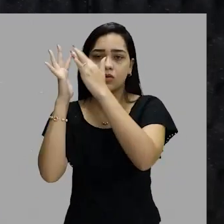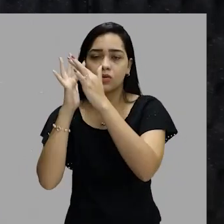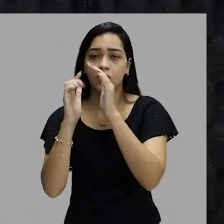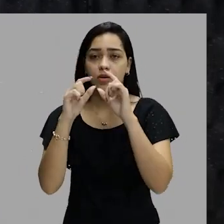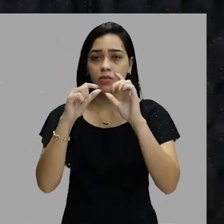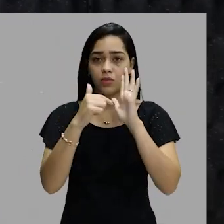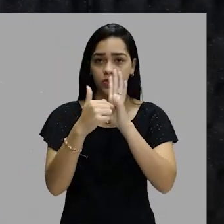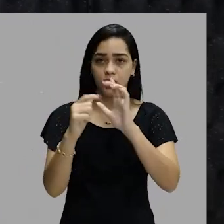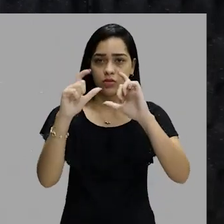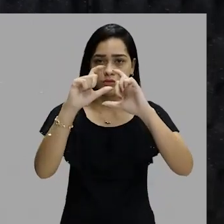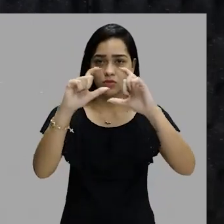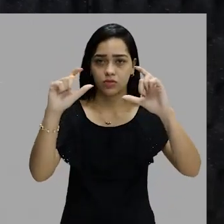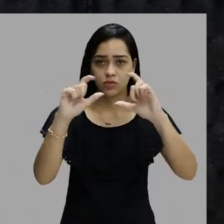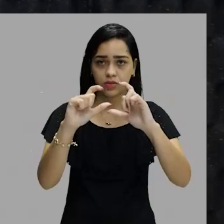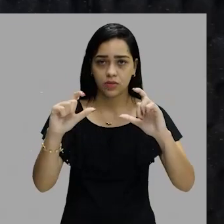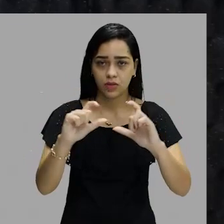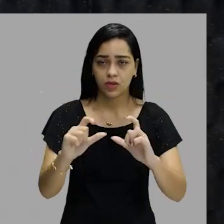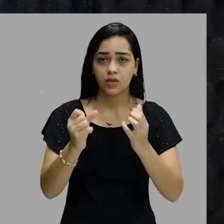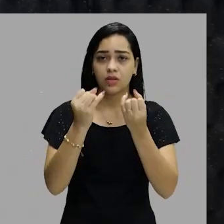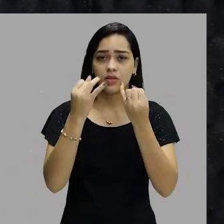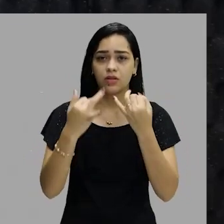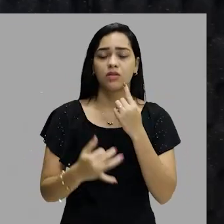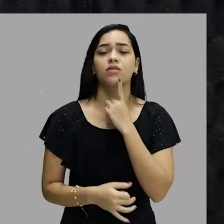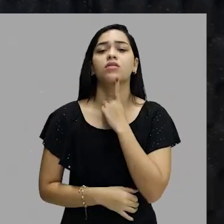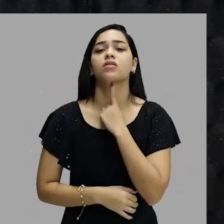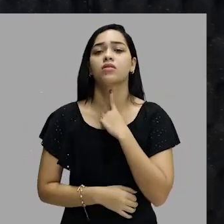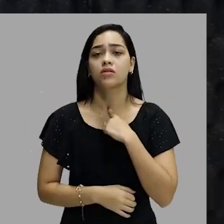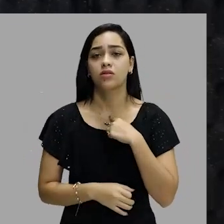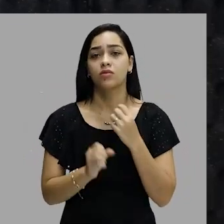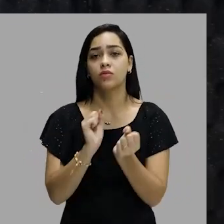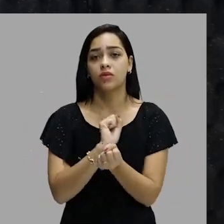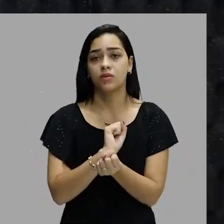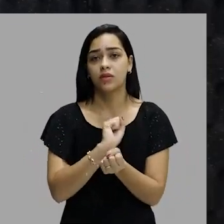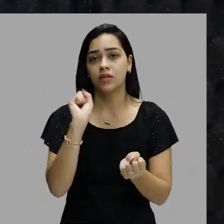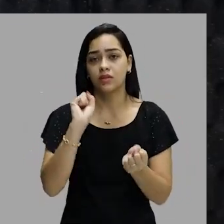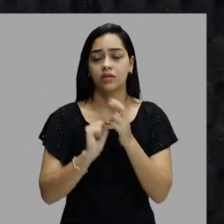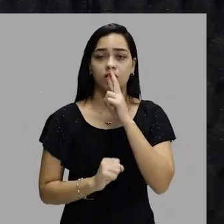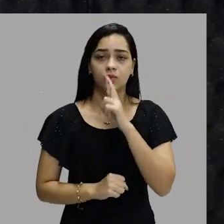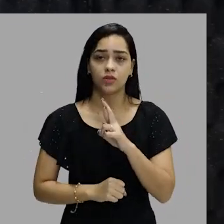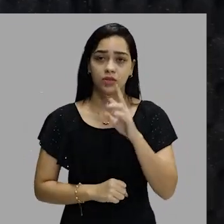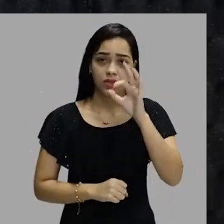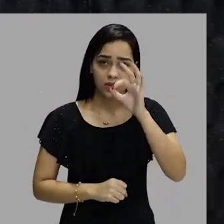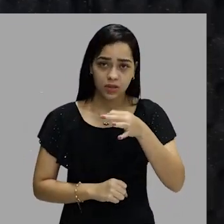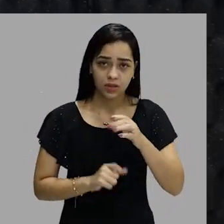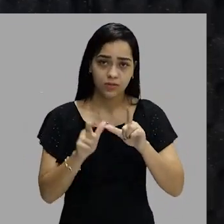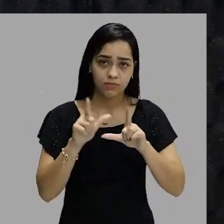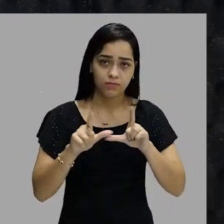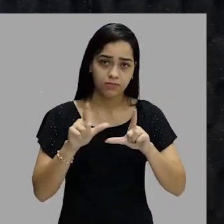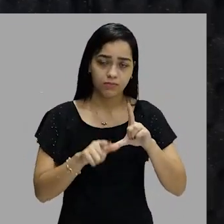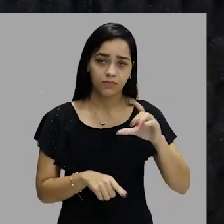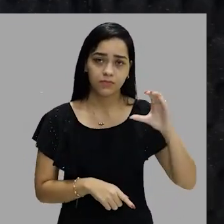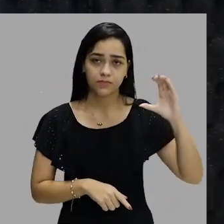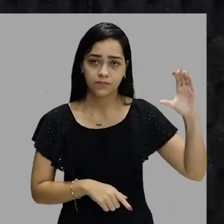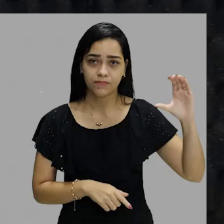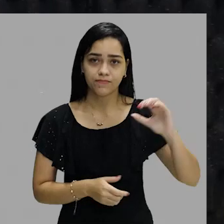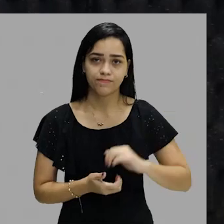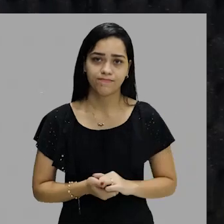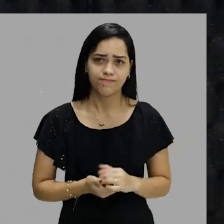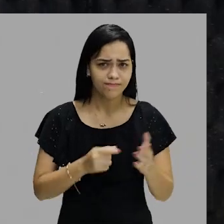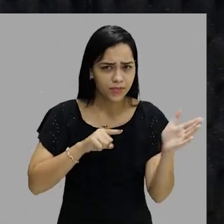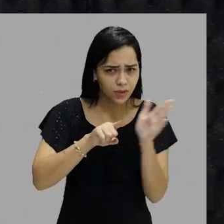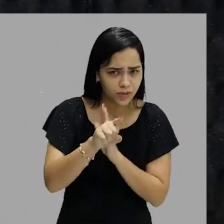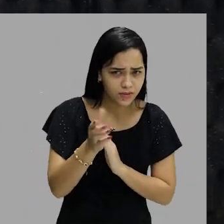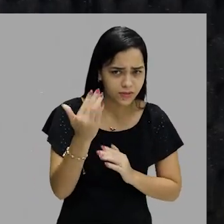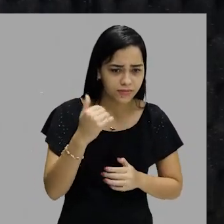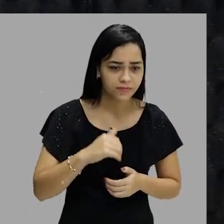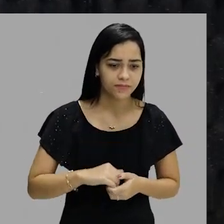nesses versos, falando desse anseio por liberdade. Então, resposta certa, letra C. Vamos para mais uma questão?